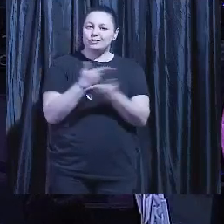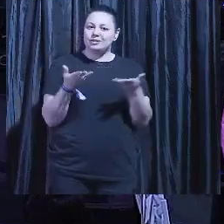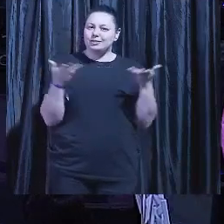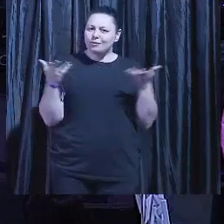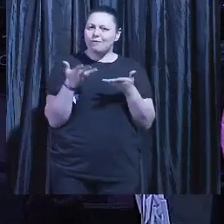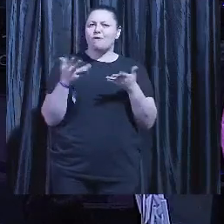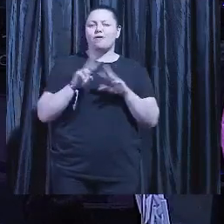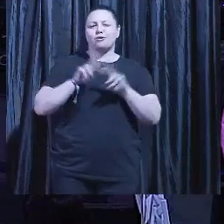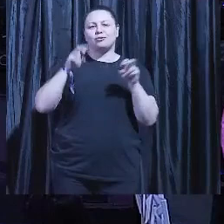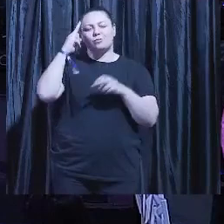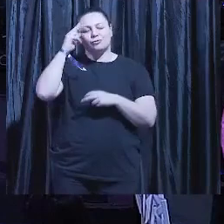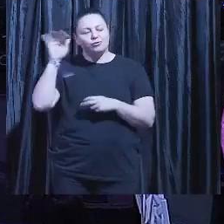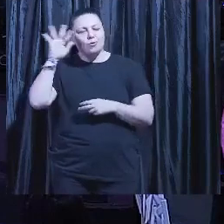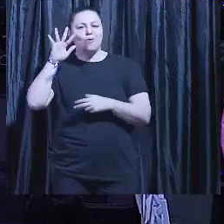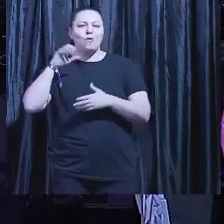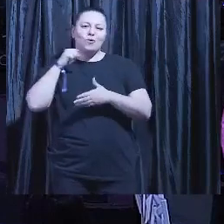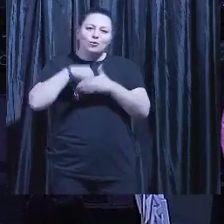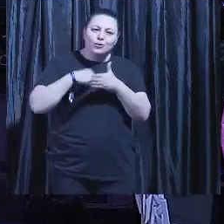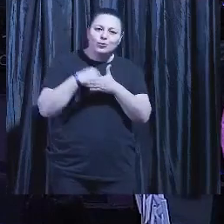luta, e é isso aí.